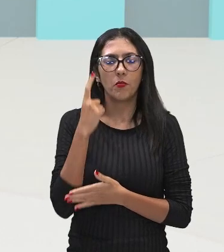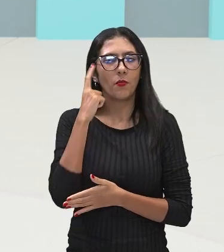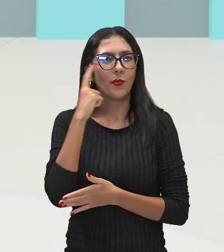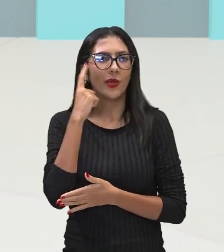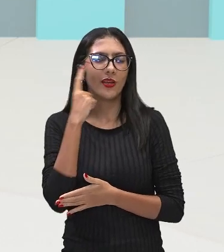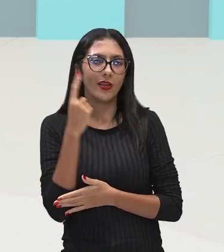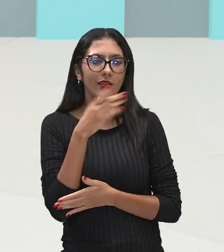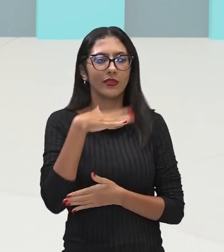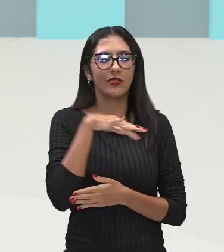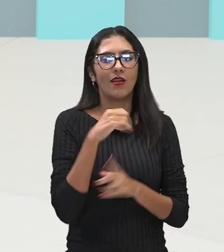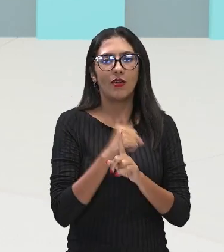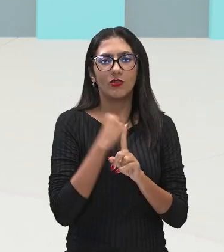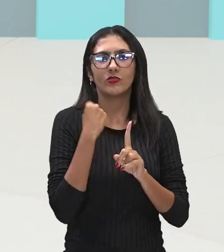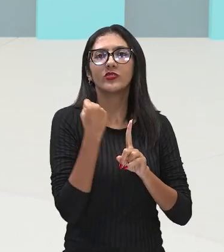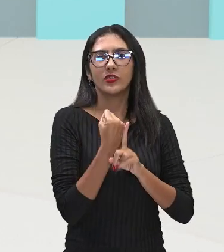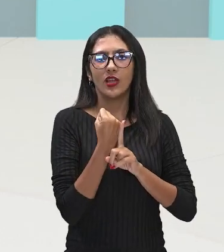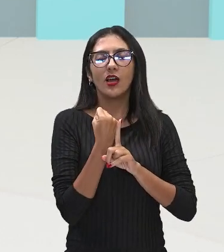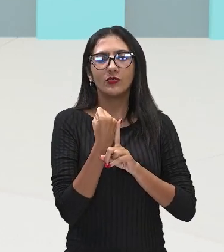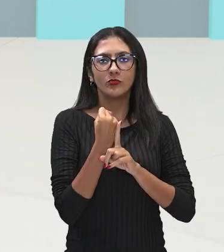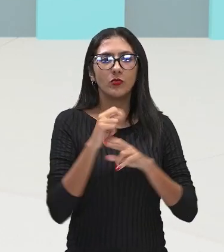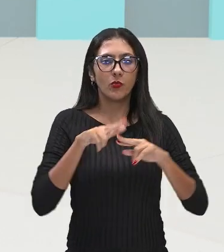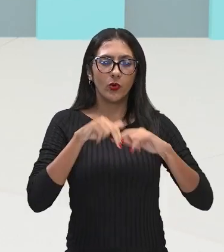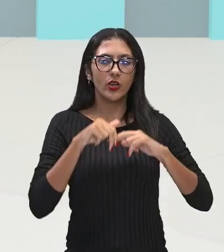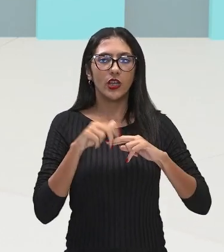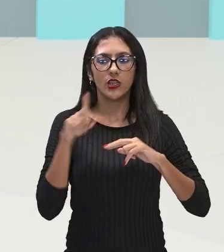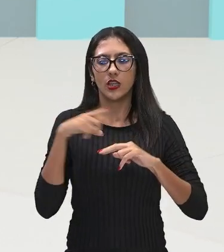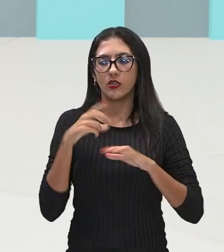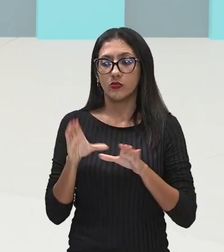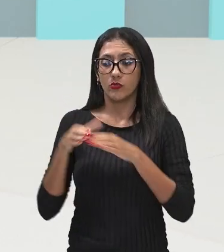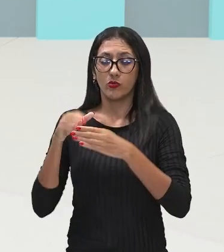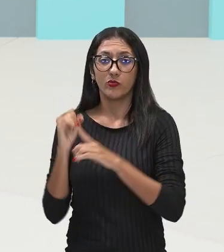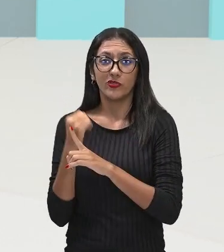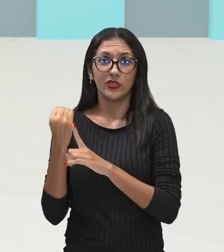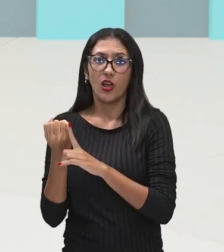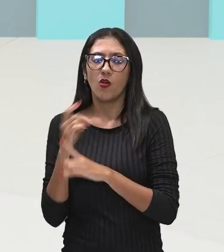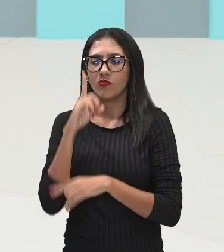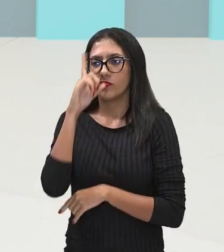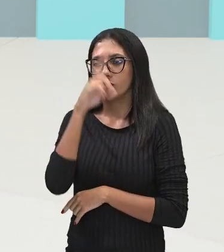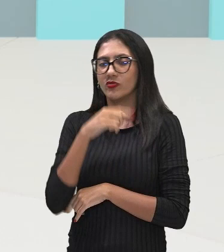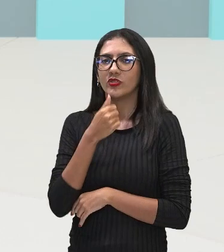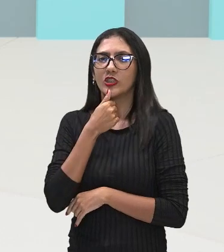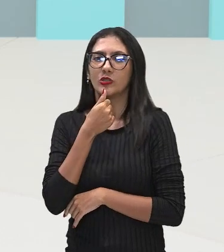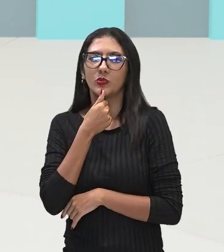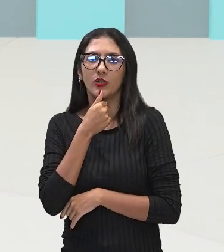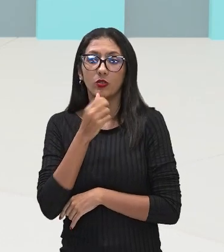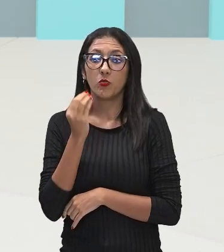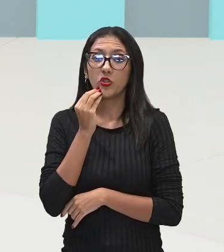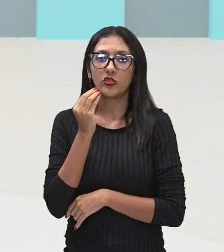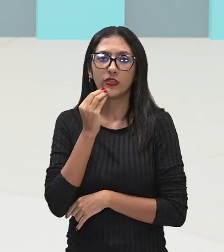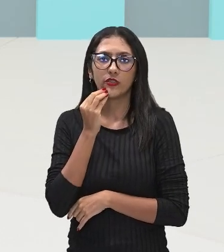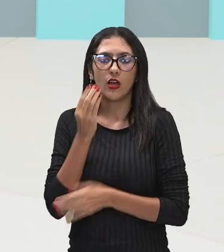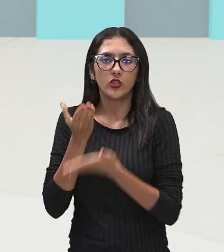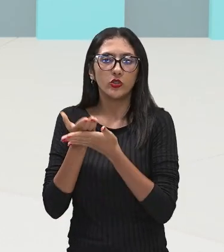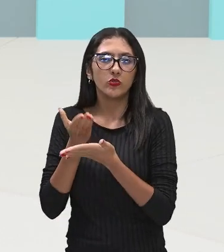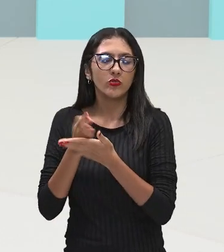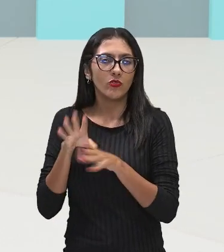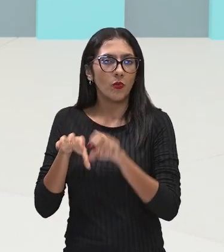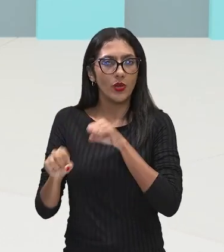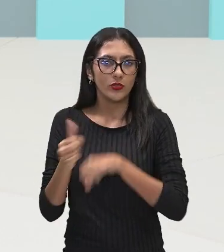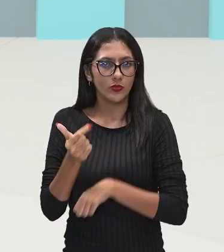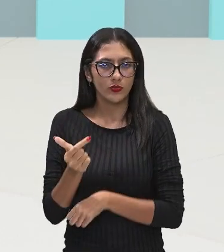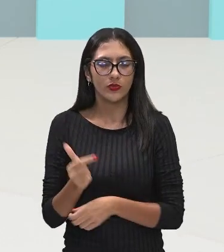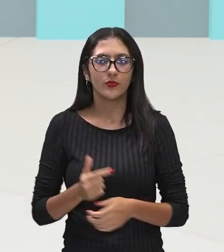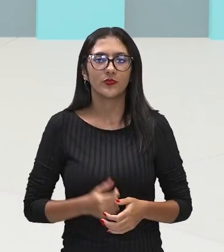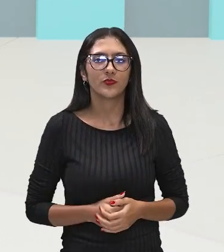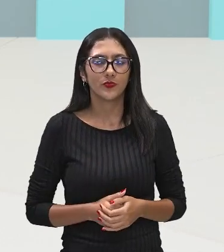nossa sociedade, fazendo com que essas pessoas de fato não tenham acesso a esse direito plenamente. Então, perceba que o parágrafo